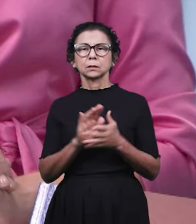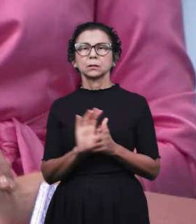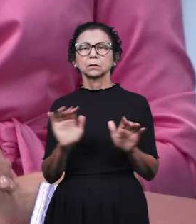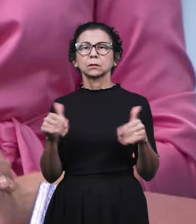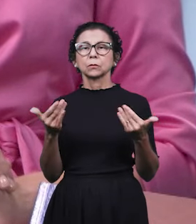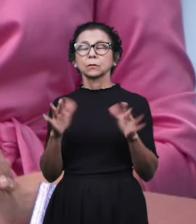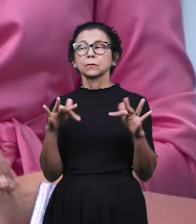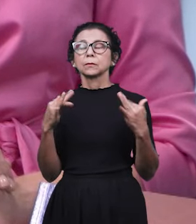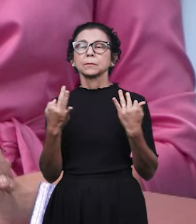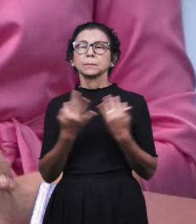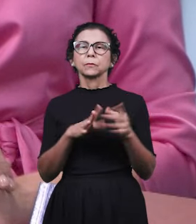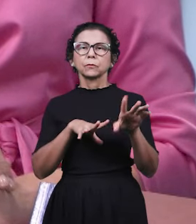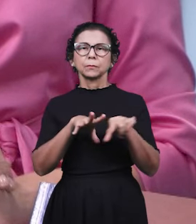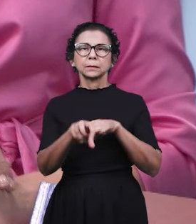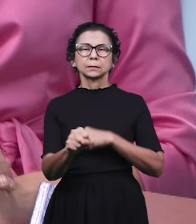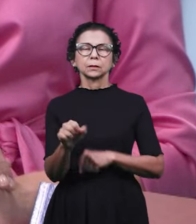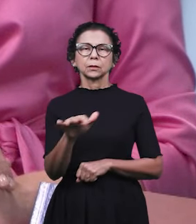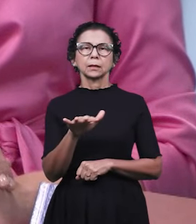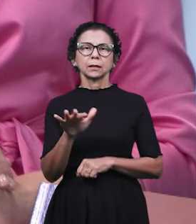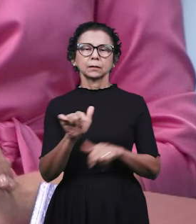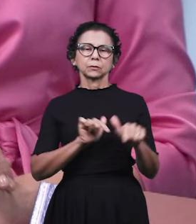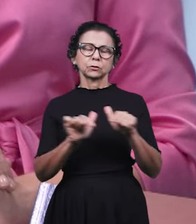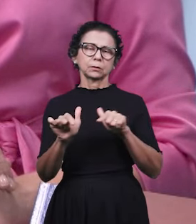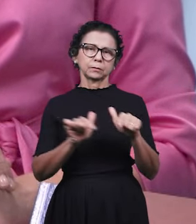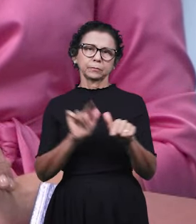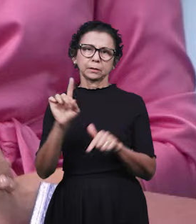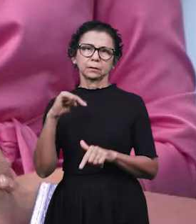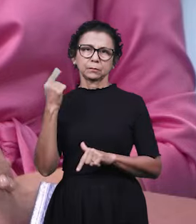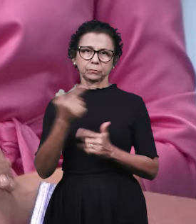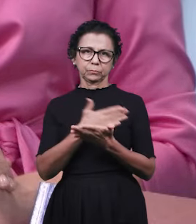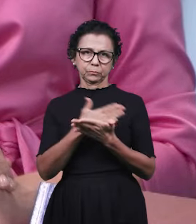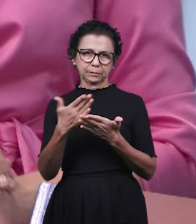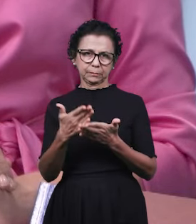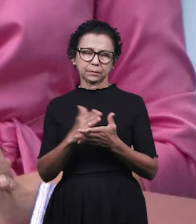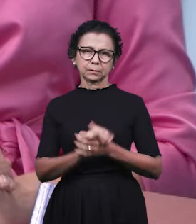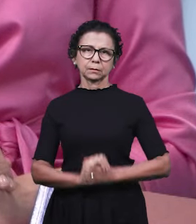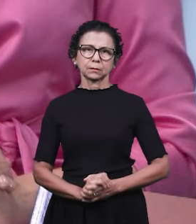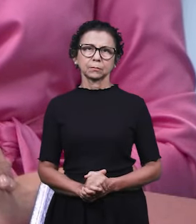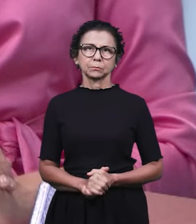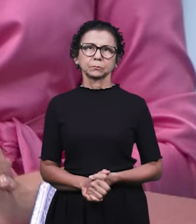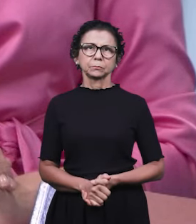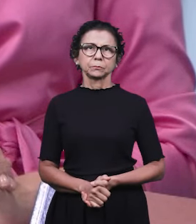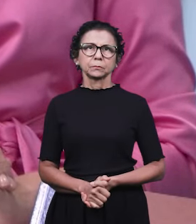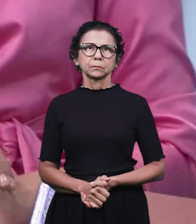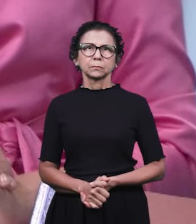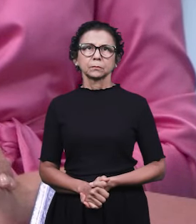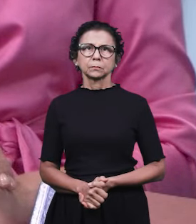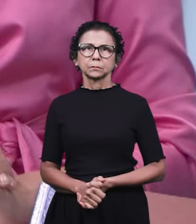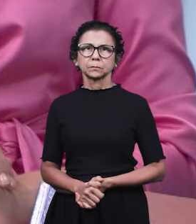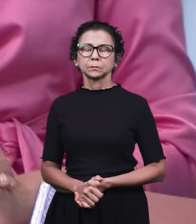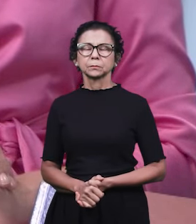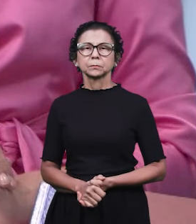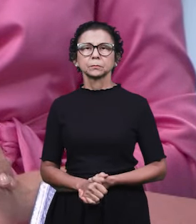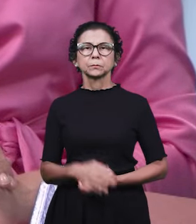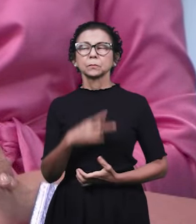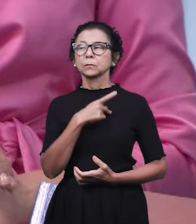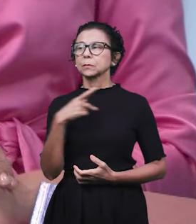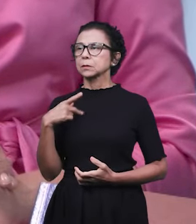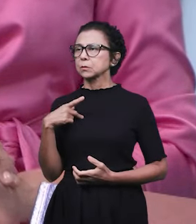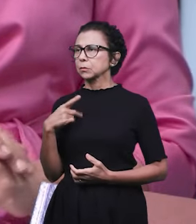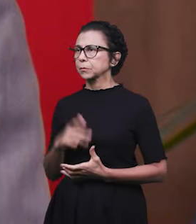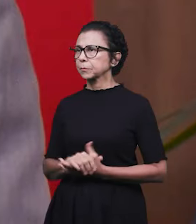a formação, a área de vocês, para depois a gente começar com as orientações. Podemos iniciar pelo pastor Rodrigo?